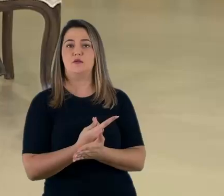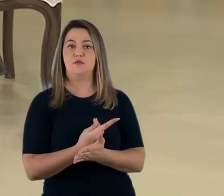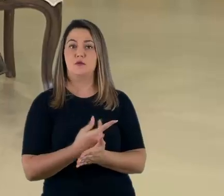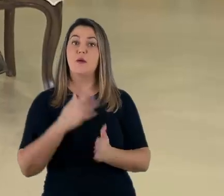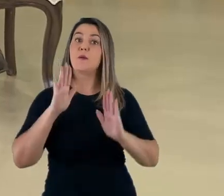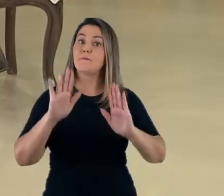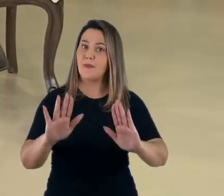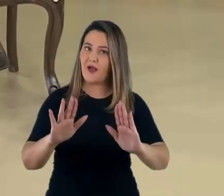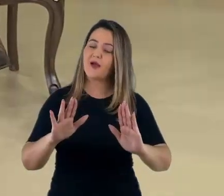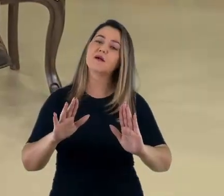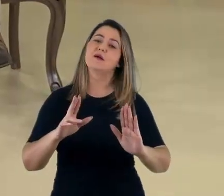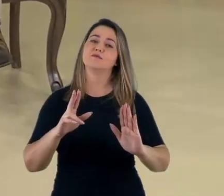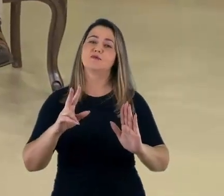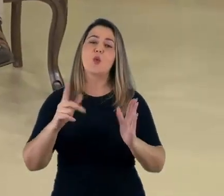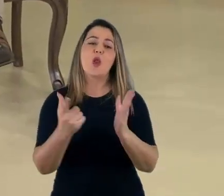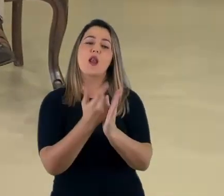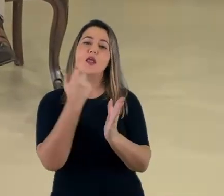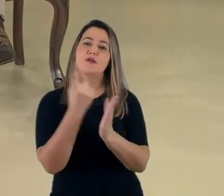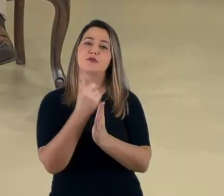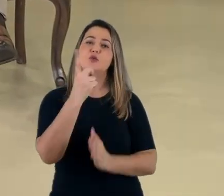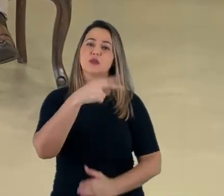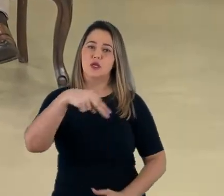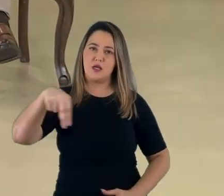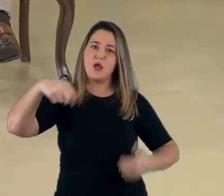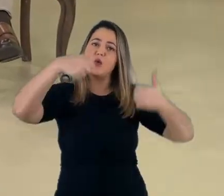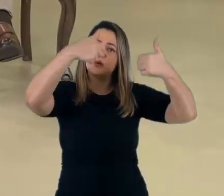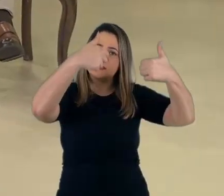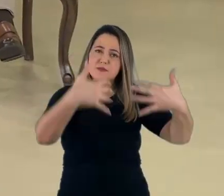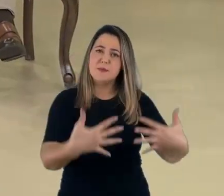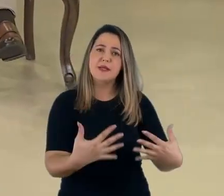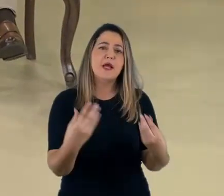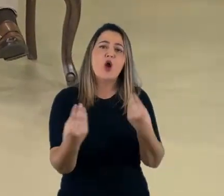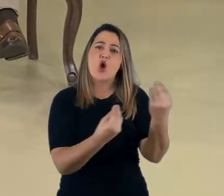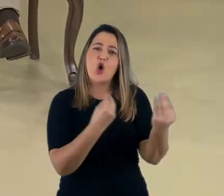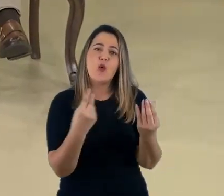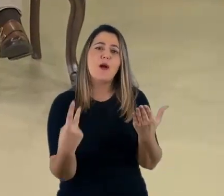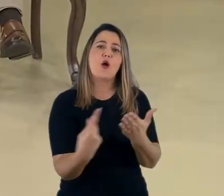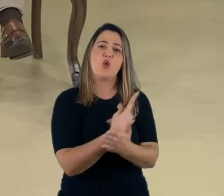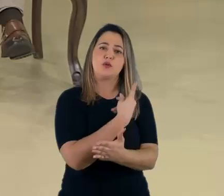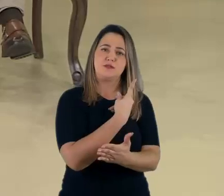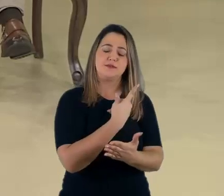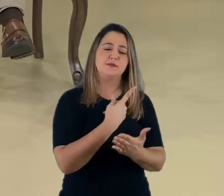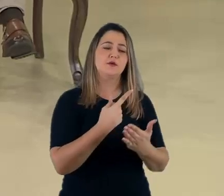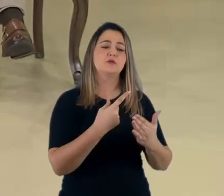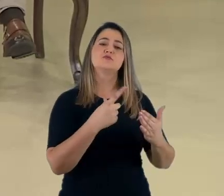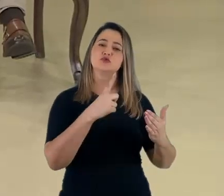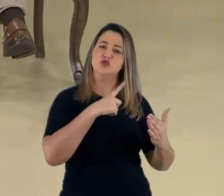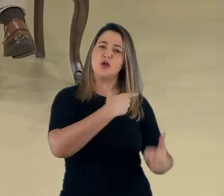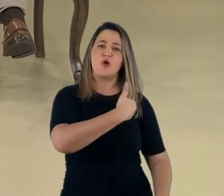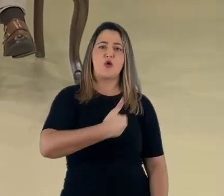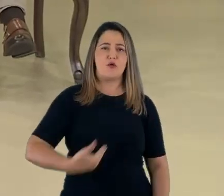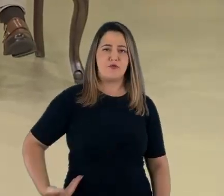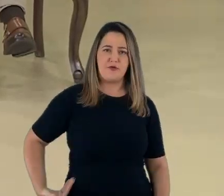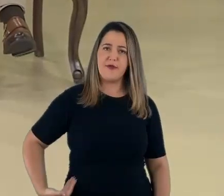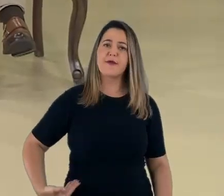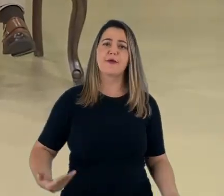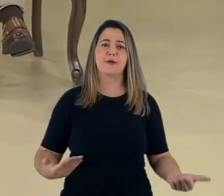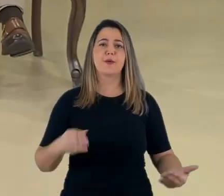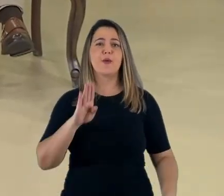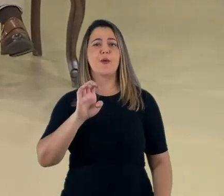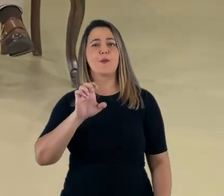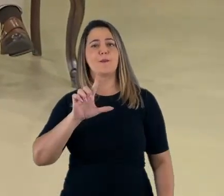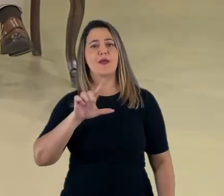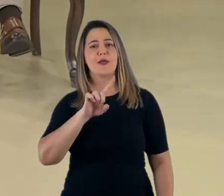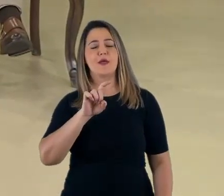o livro de Daniel apresenta os eventos imediatamente anteriores à queda da Babilônia ao reinado de Belsazar, que é descrito ali na Bíblia